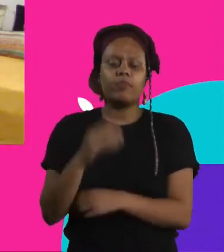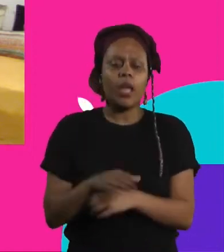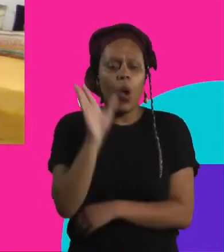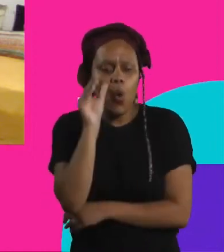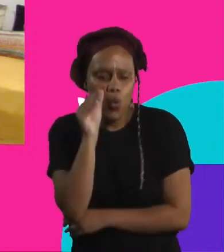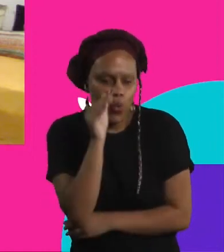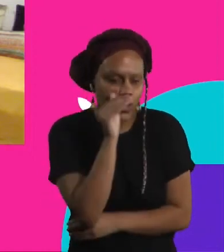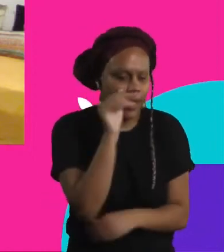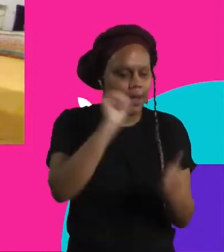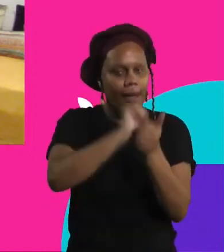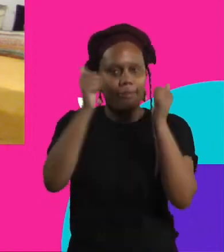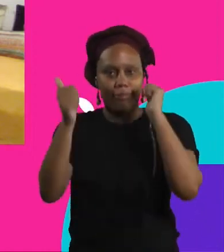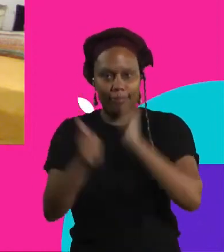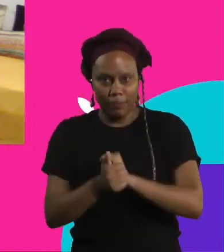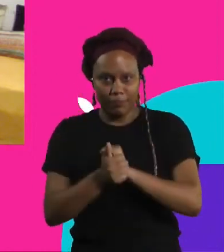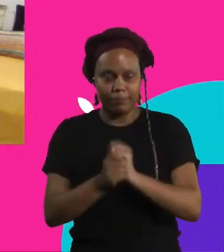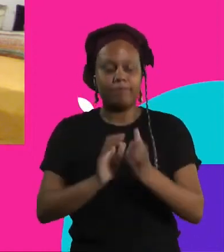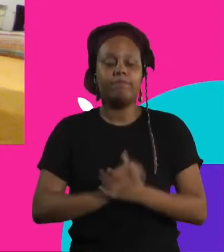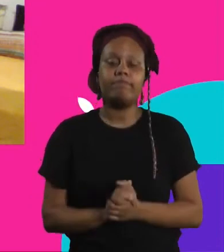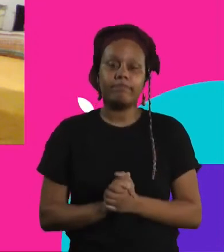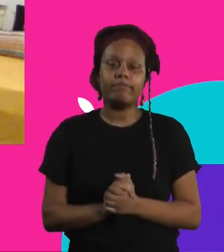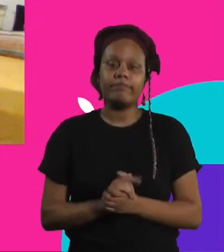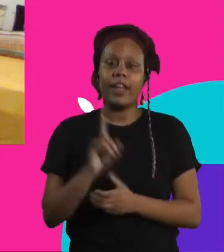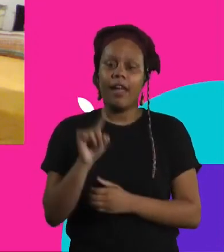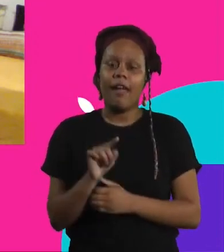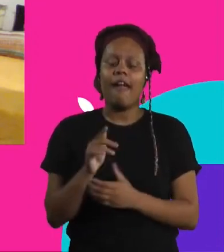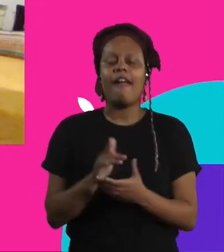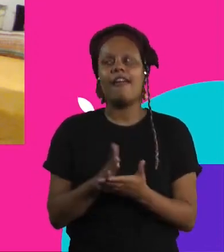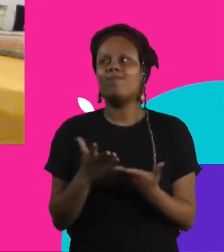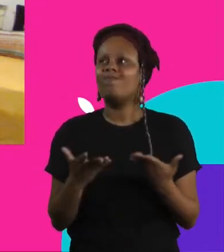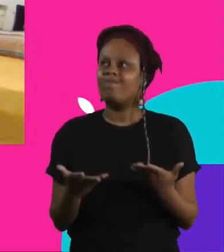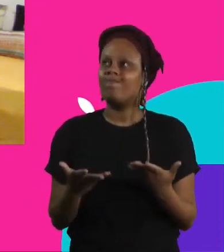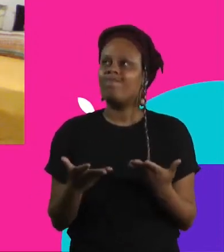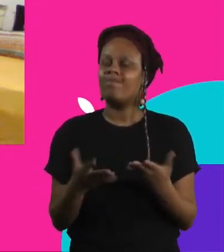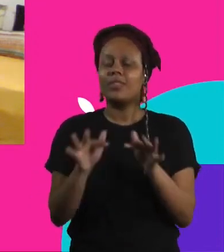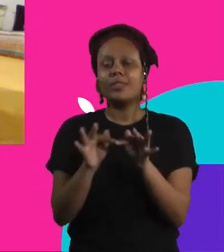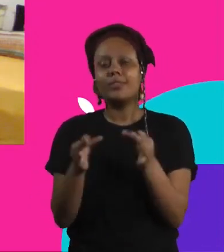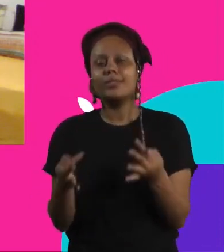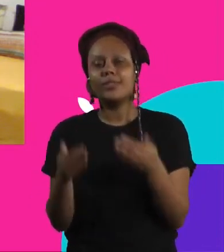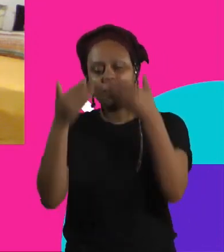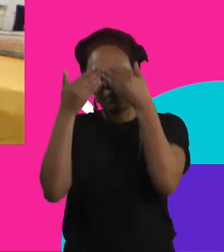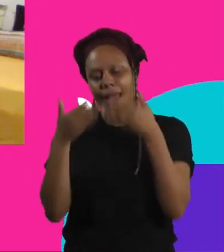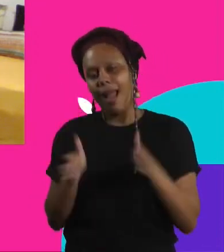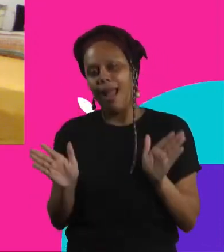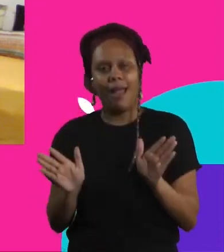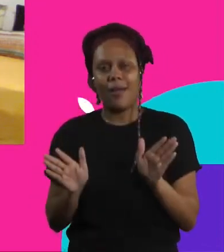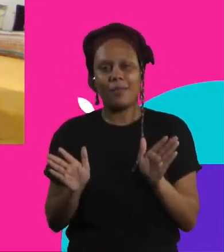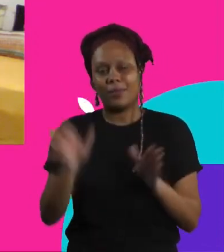da importância de ter a humildade de você estar aberto para aprender coisas